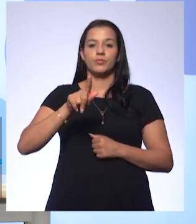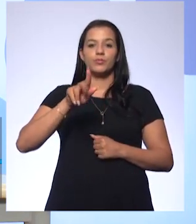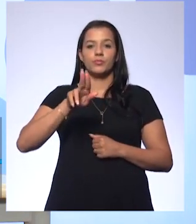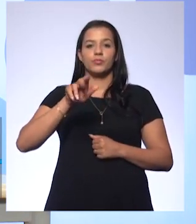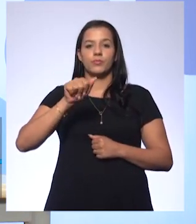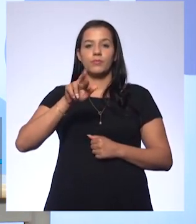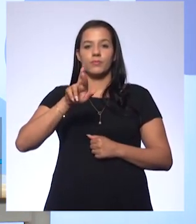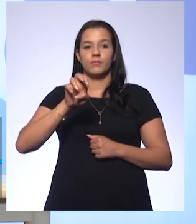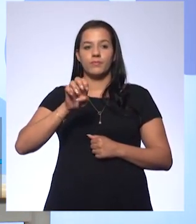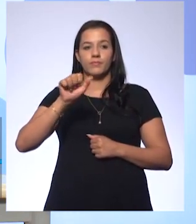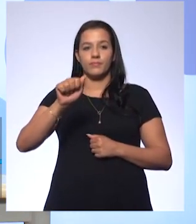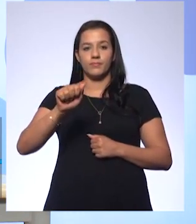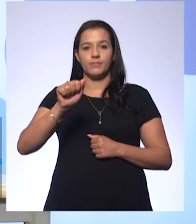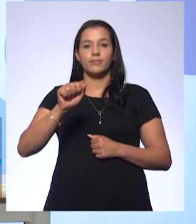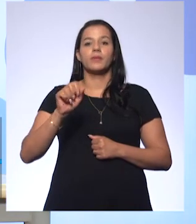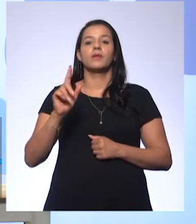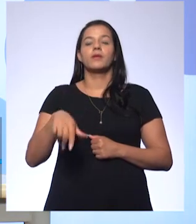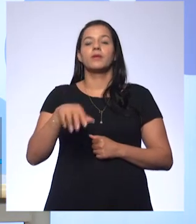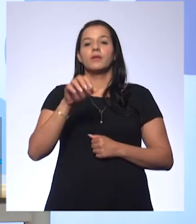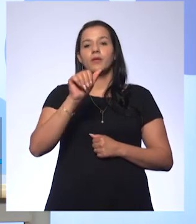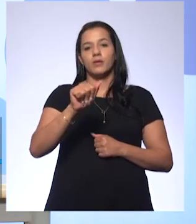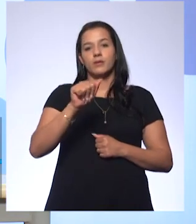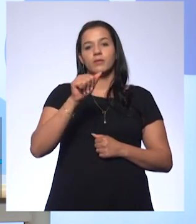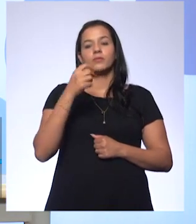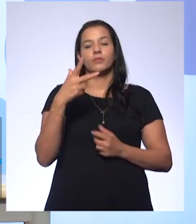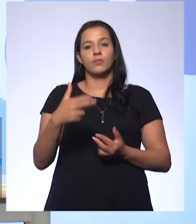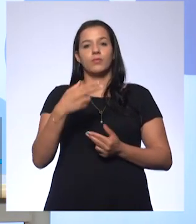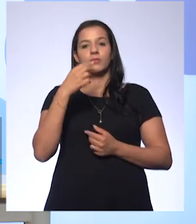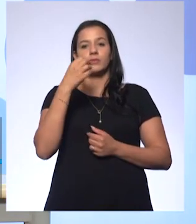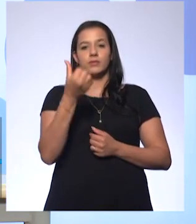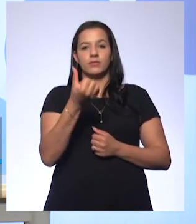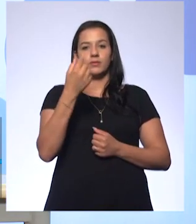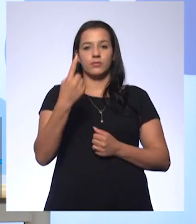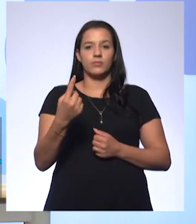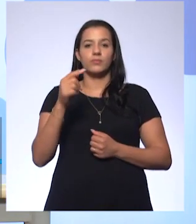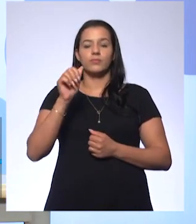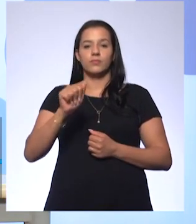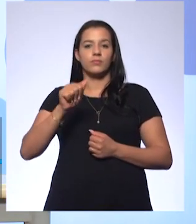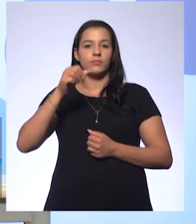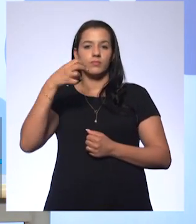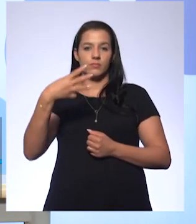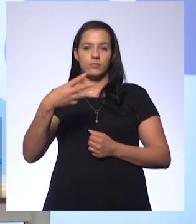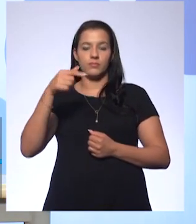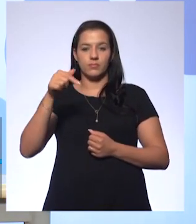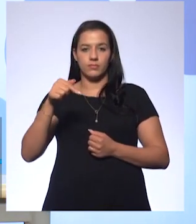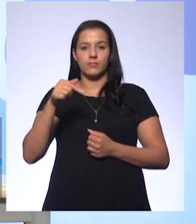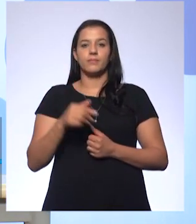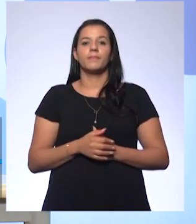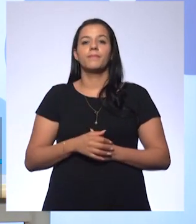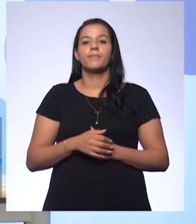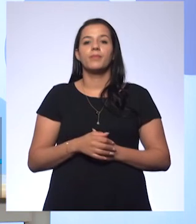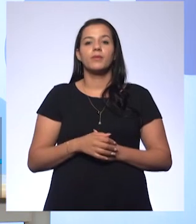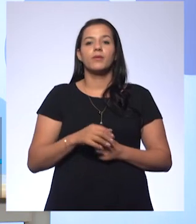Vamos ver como que, olha só, a maioria dos professores colocou como resposta a letra